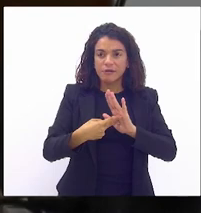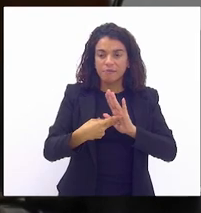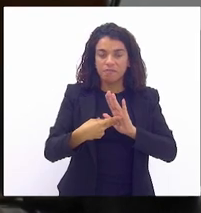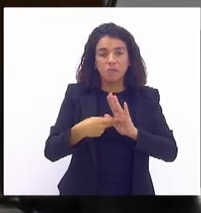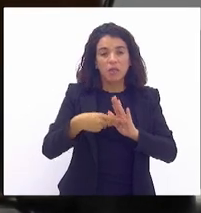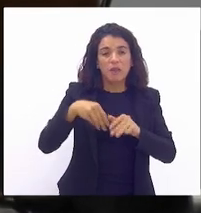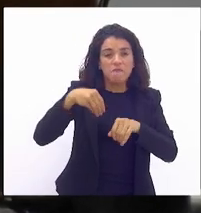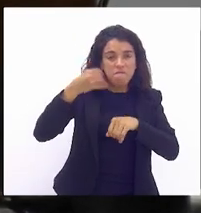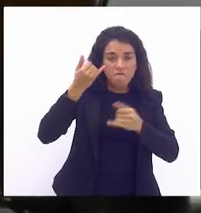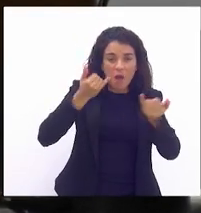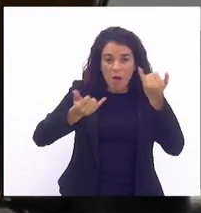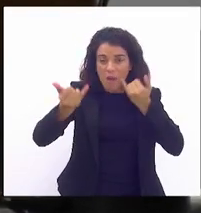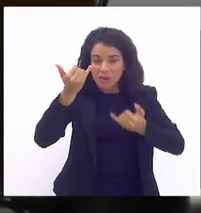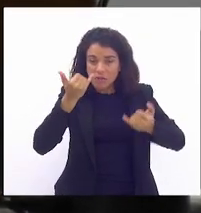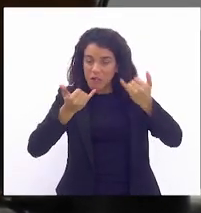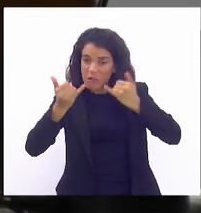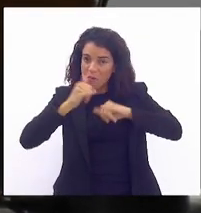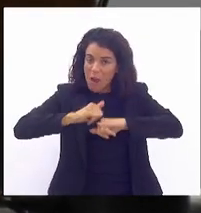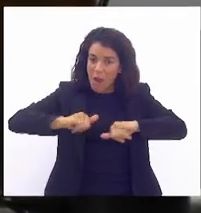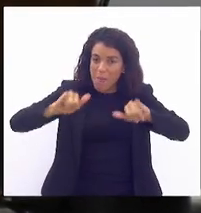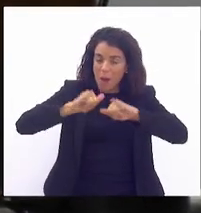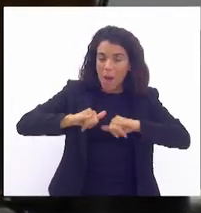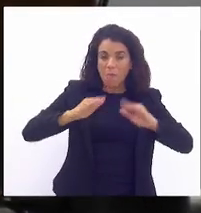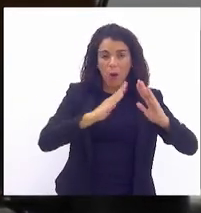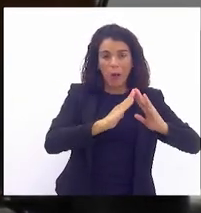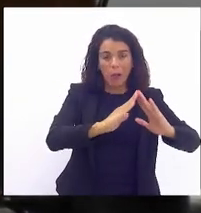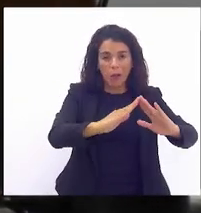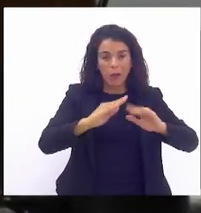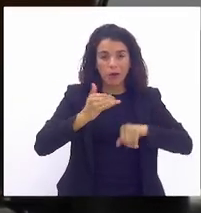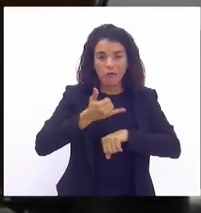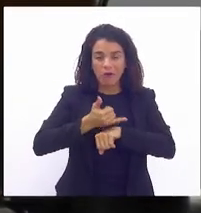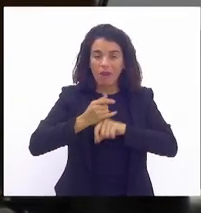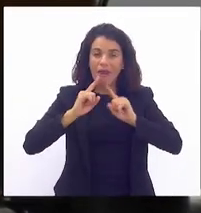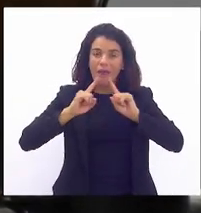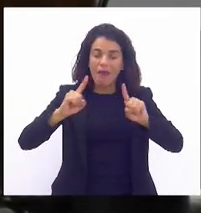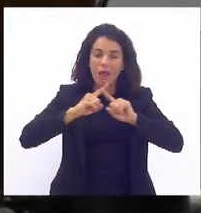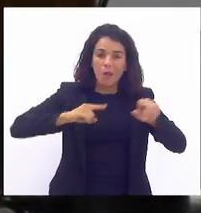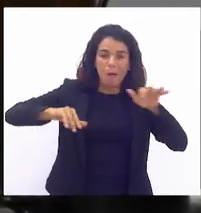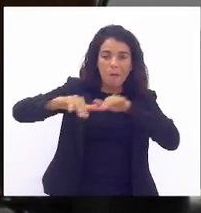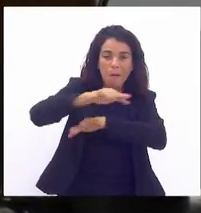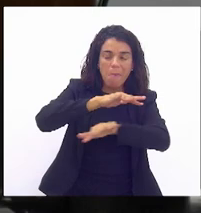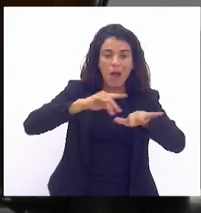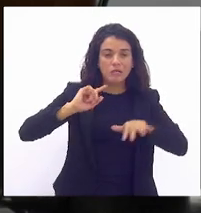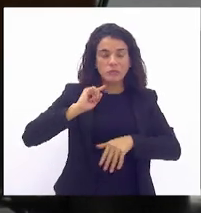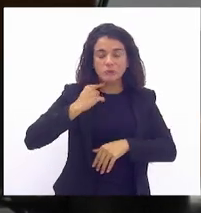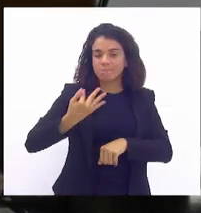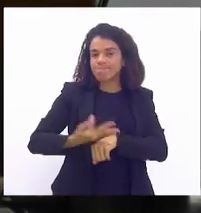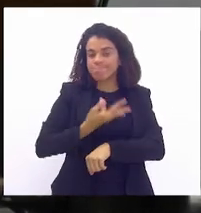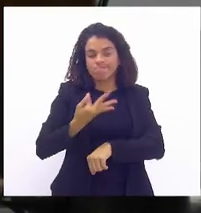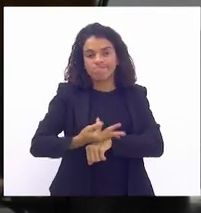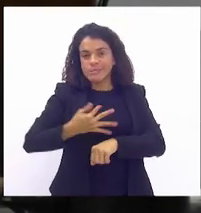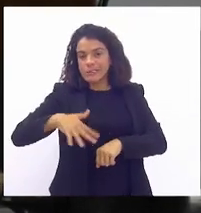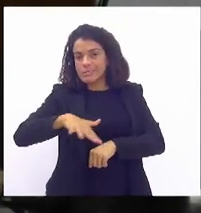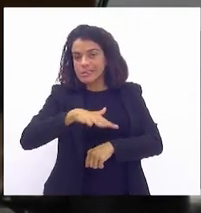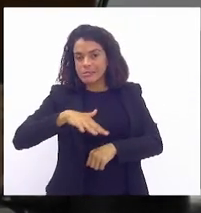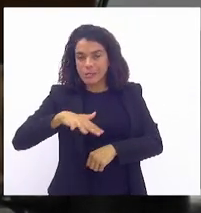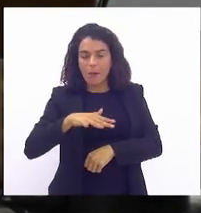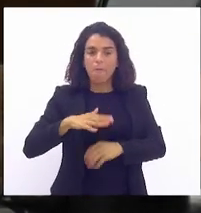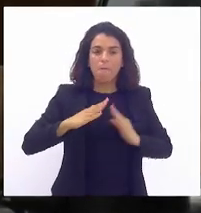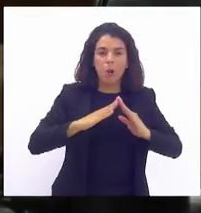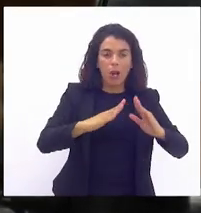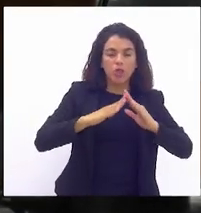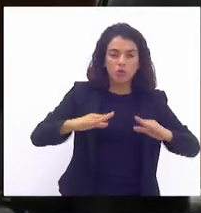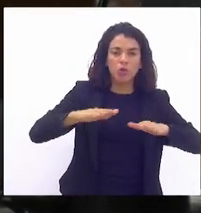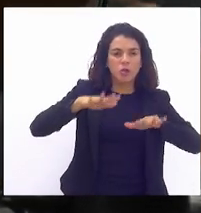notícias, moradores de Volta Redonda reclamam de poluição da CSN. Situação está insustentável. Pó magnético, moradores protestam contra